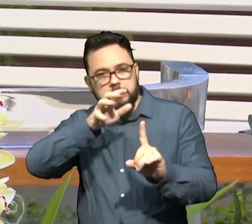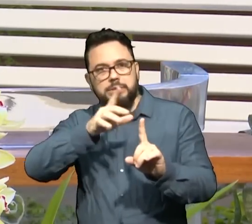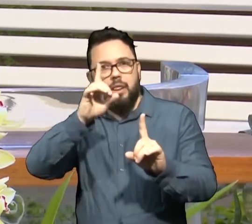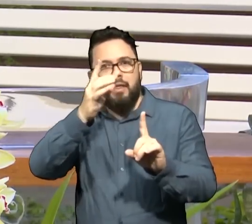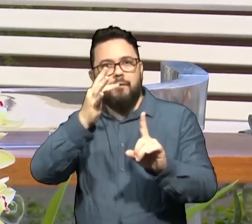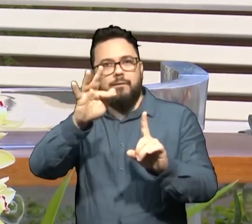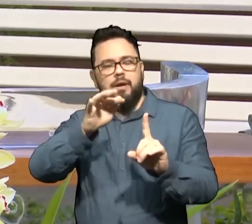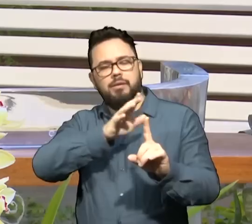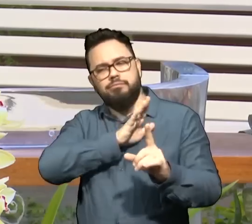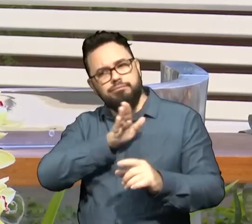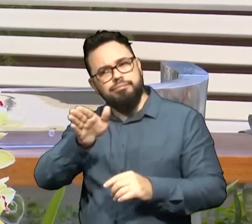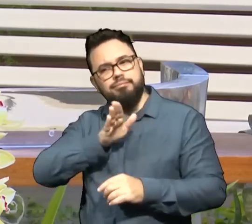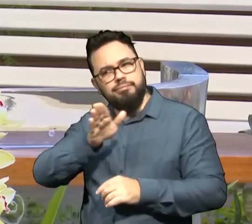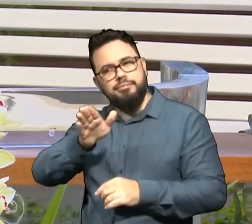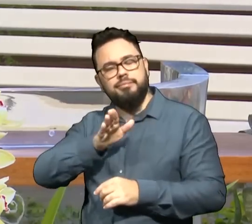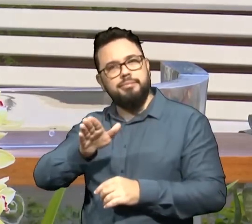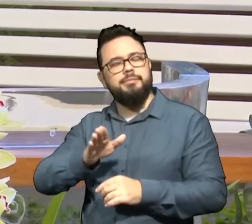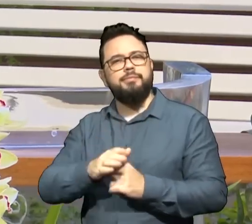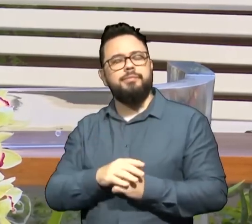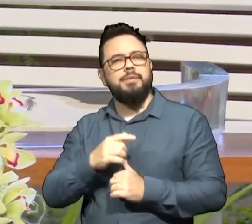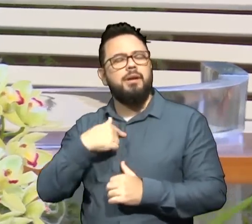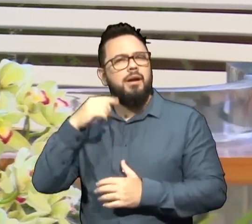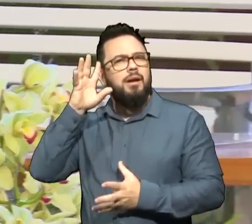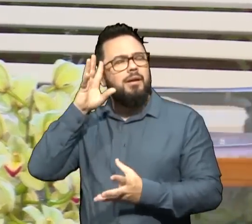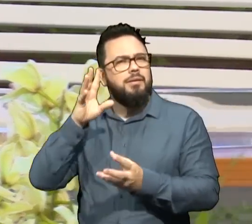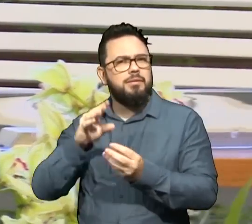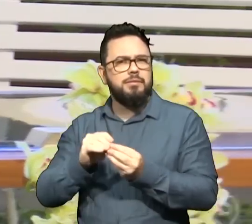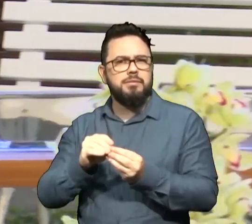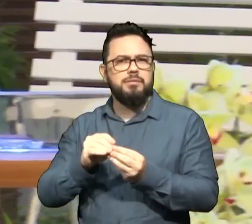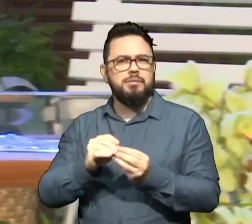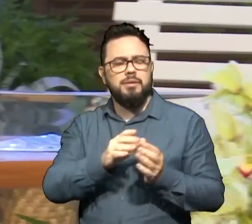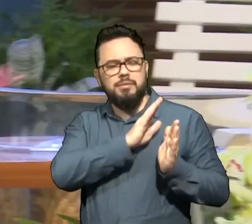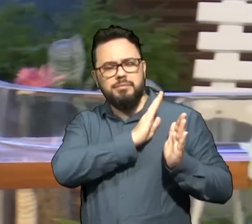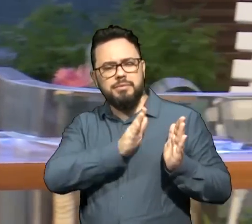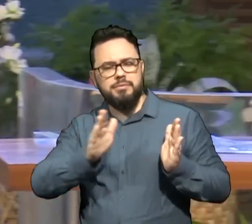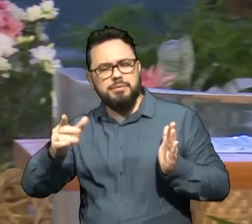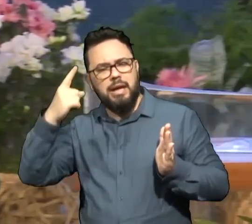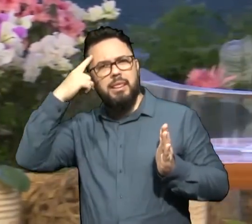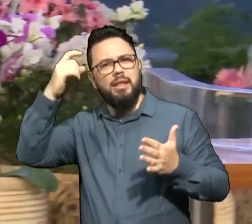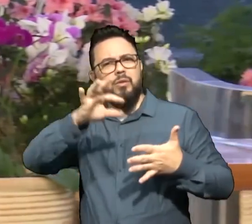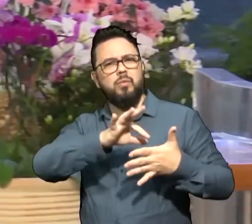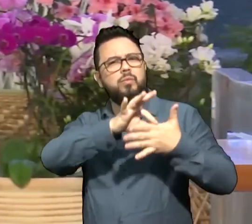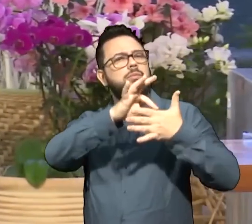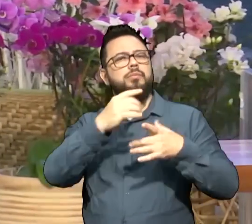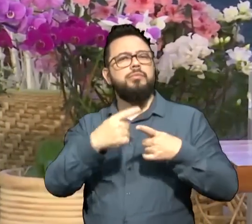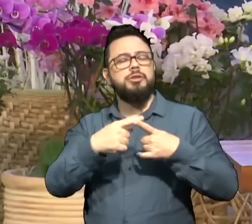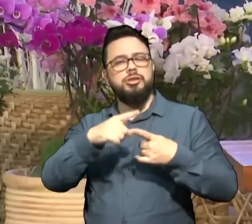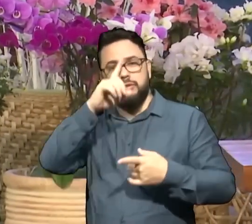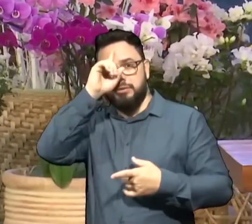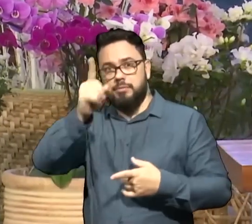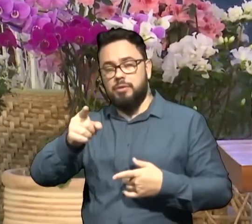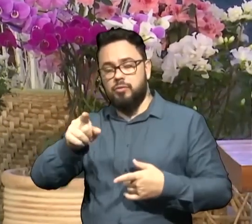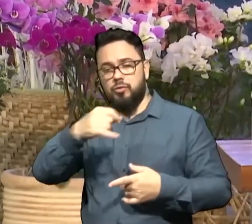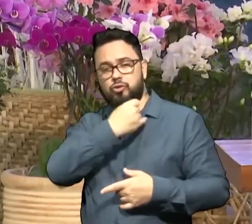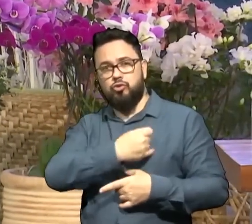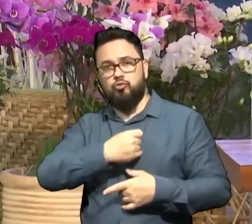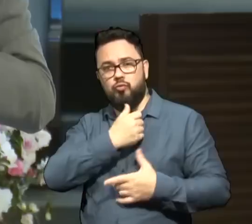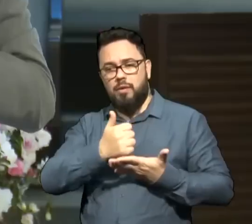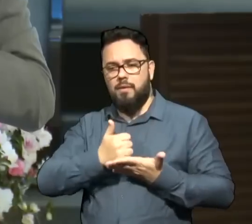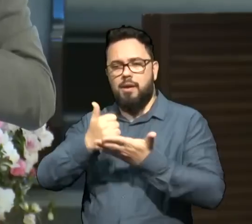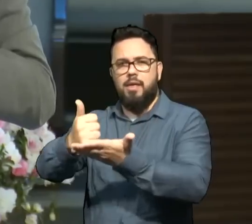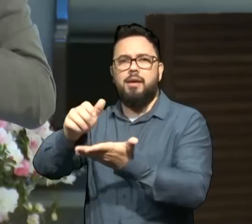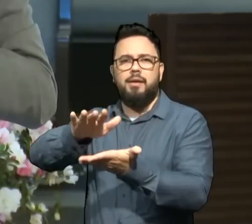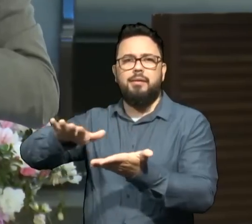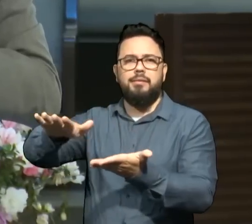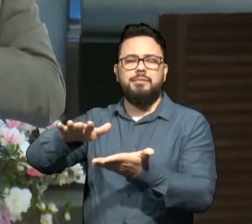aí agora eu entendo o processo psicológico Domiciano porque que ele mandou João pra ilha de pmos eu disse para vocês que